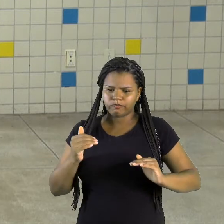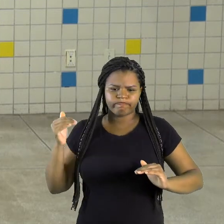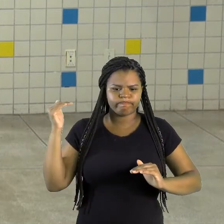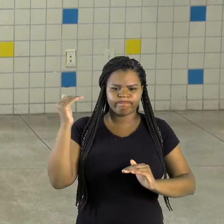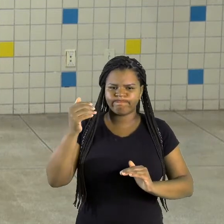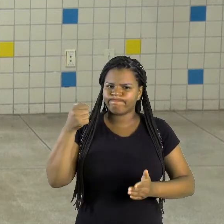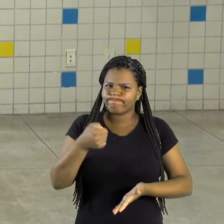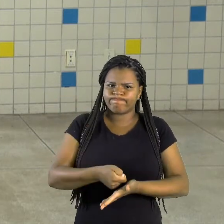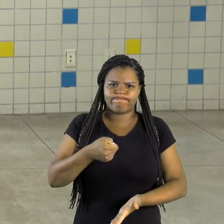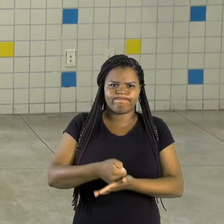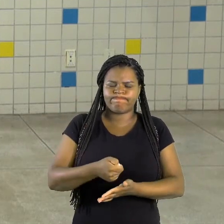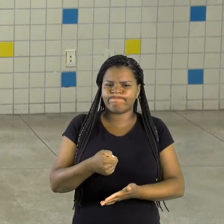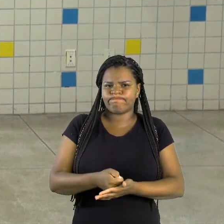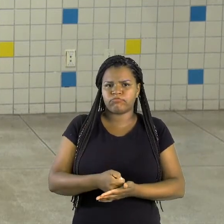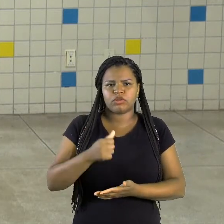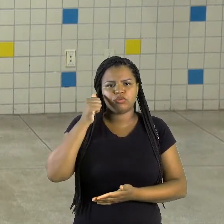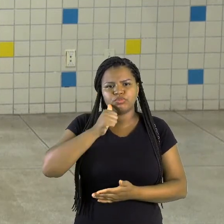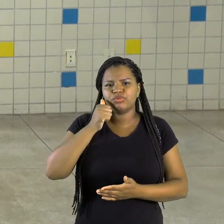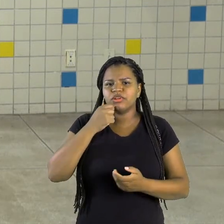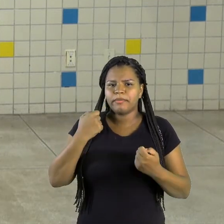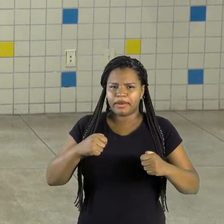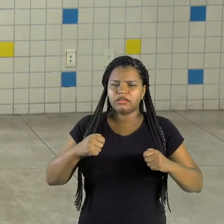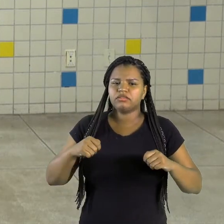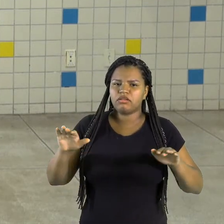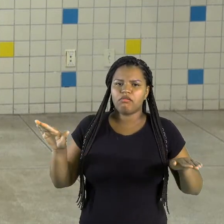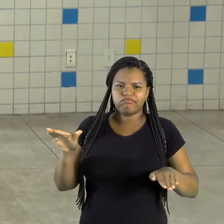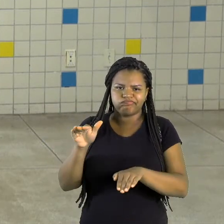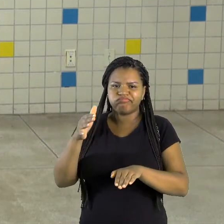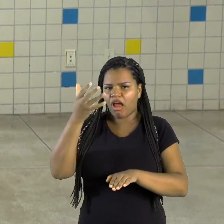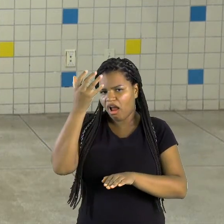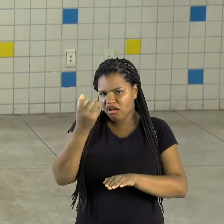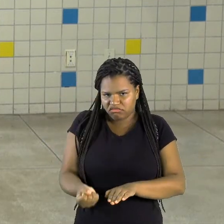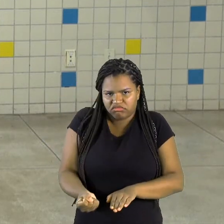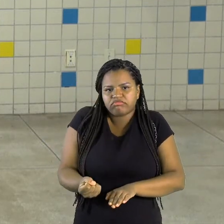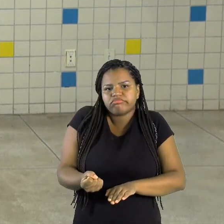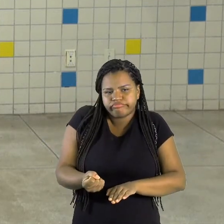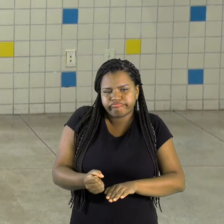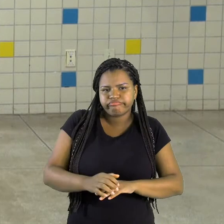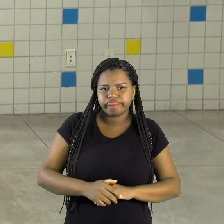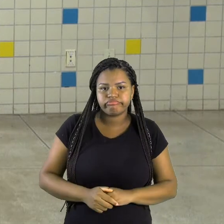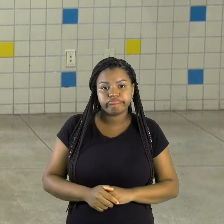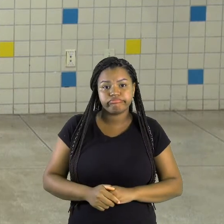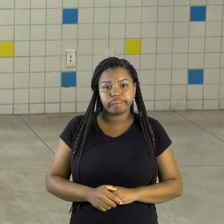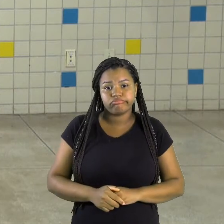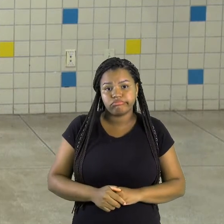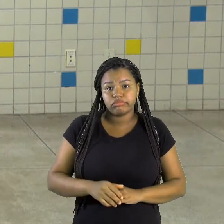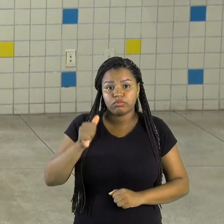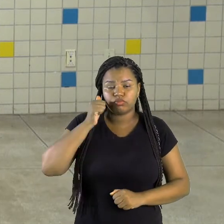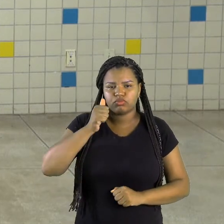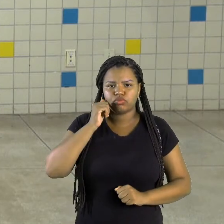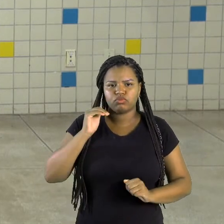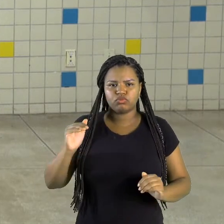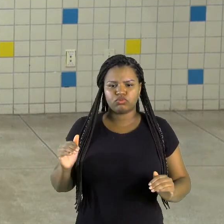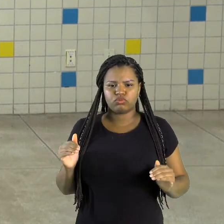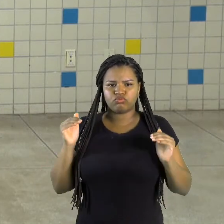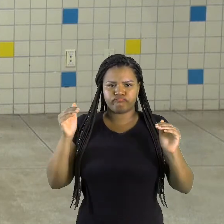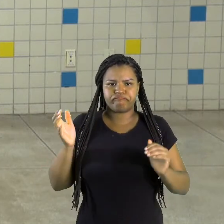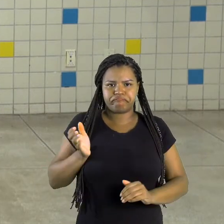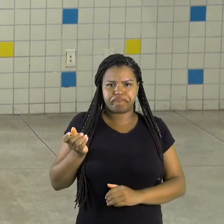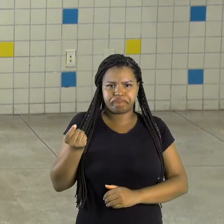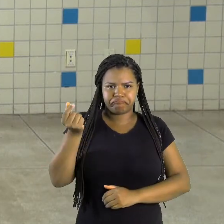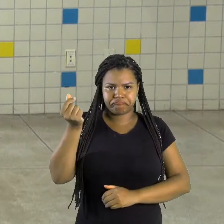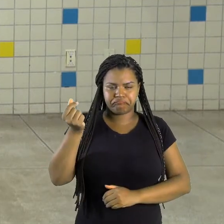mulher então era obrigada a se enquadrar nessa hierarquia. As mulheres nobres eram educadas nos